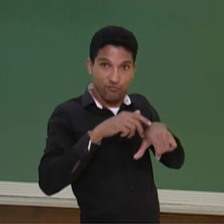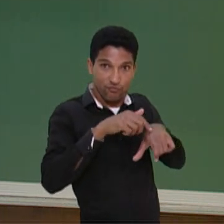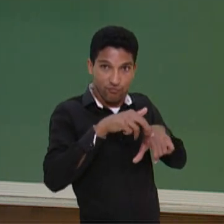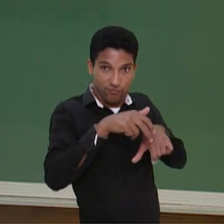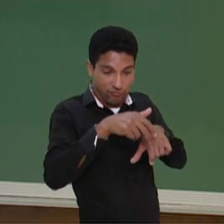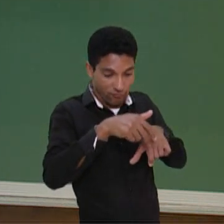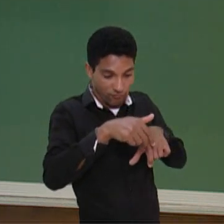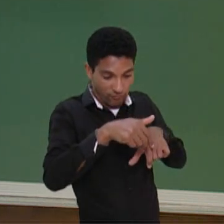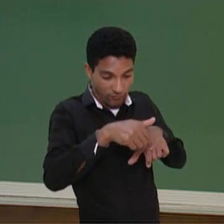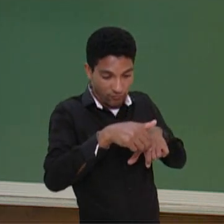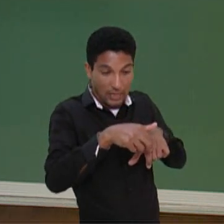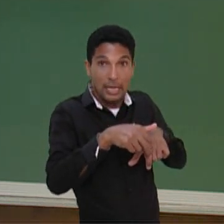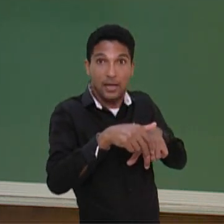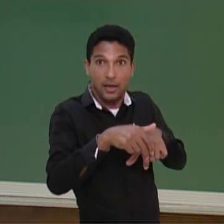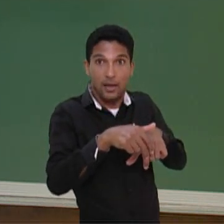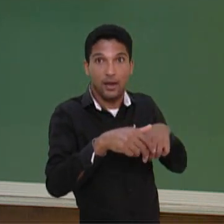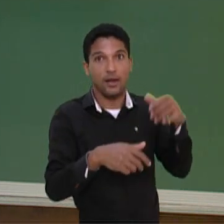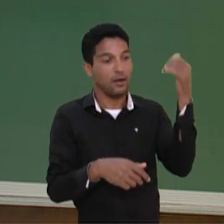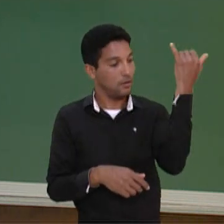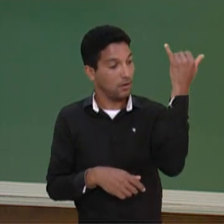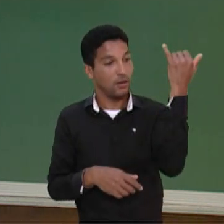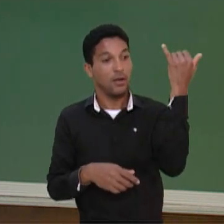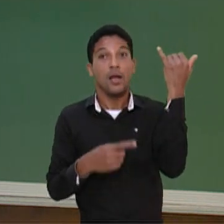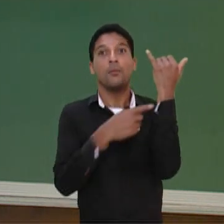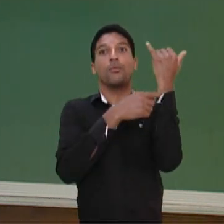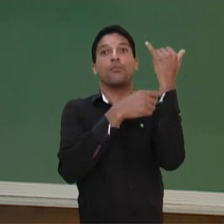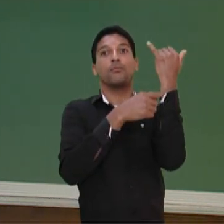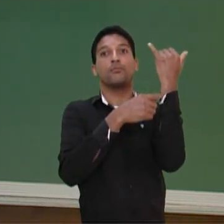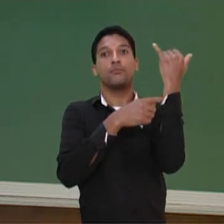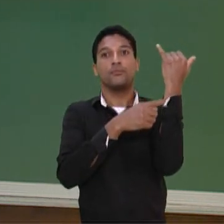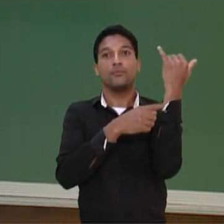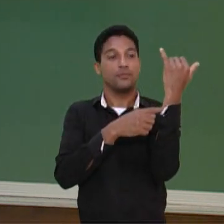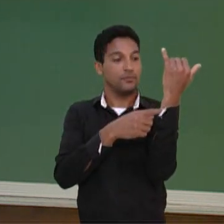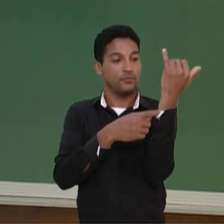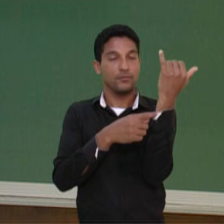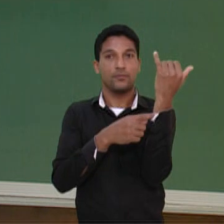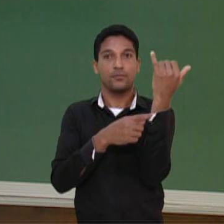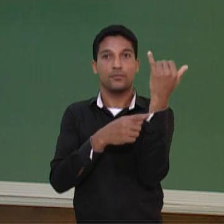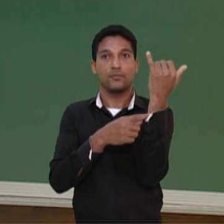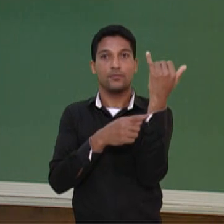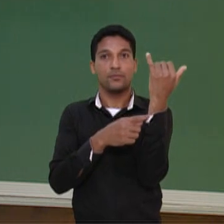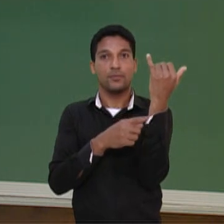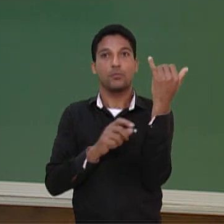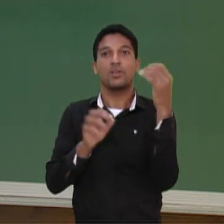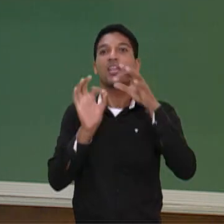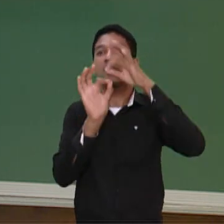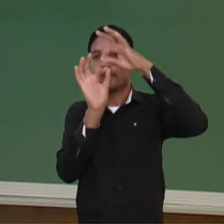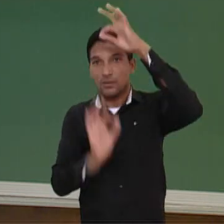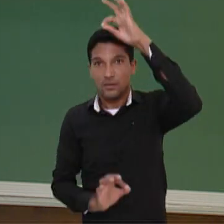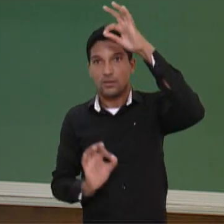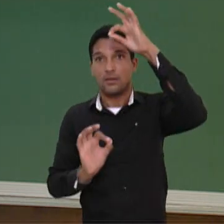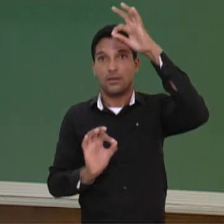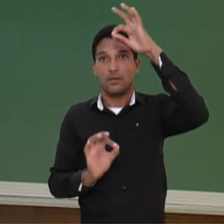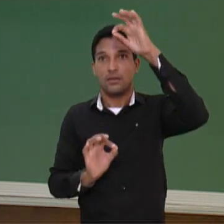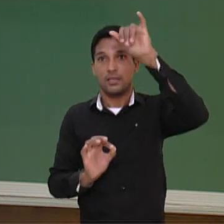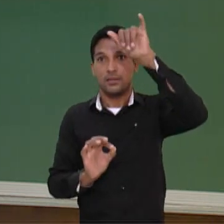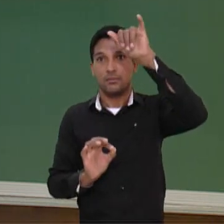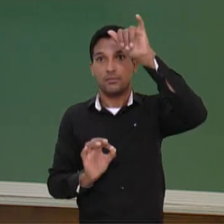ali. Então, se eu encontrei ele quando eu estou descendo, eu estou falando que o meu B é